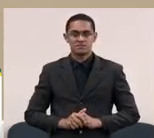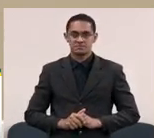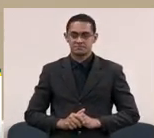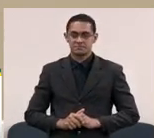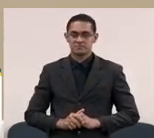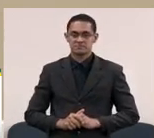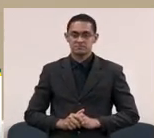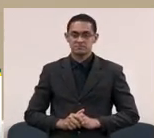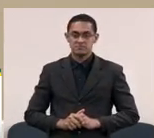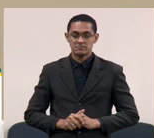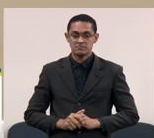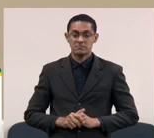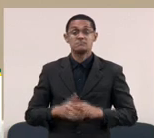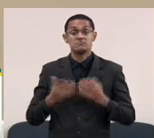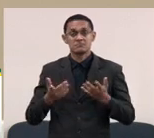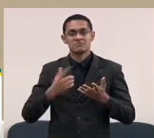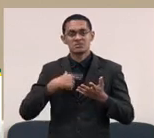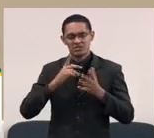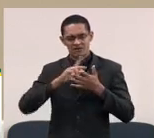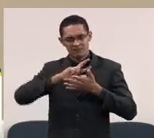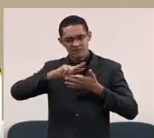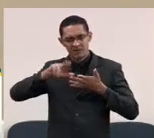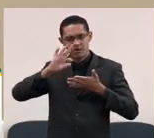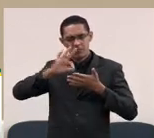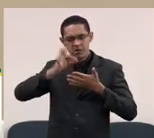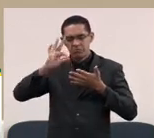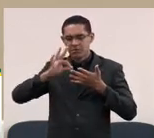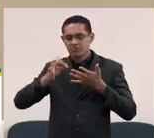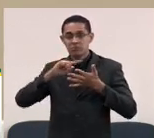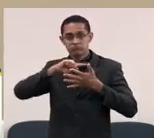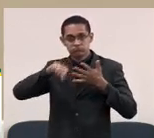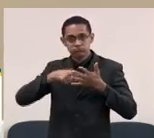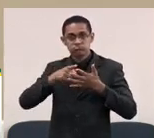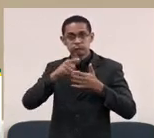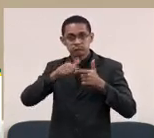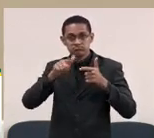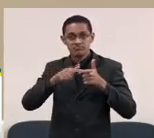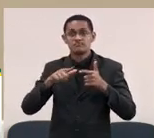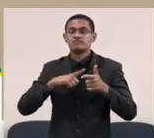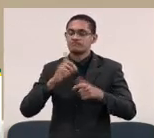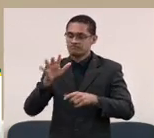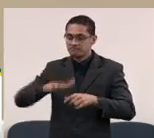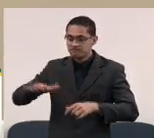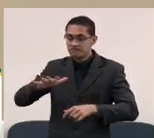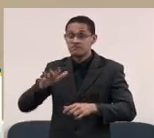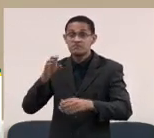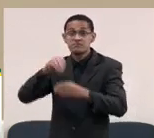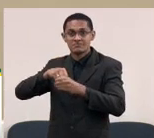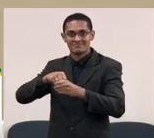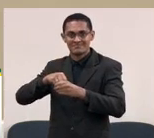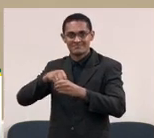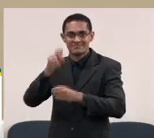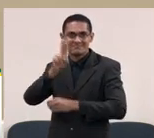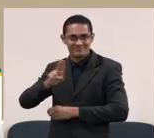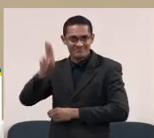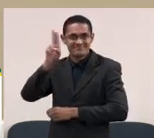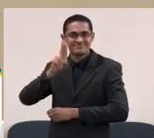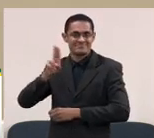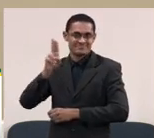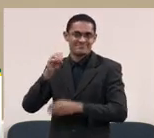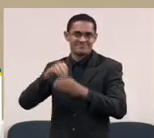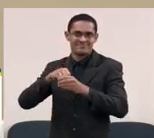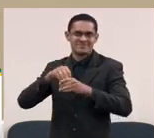Todos esses desafios pontuados, eles estão presentes também no ambiente da universidade. E aí, quando a gente pensa